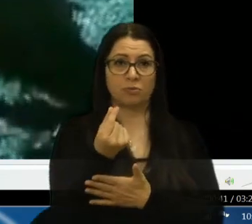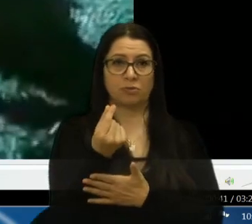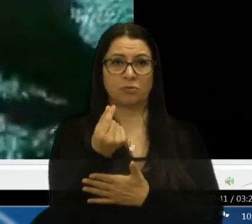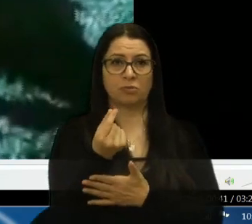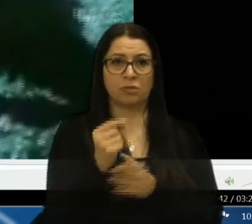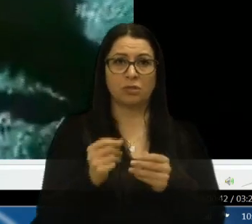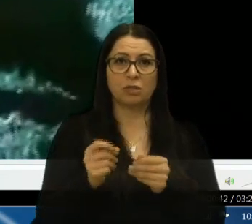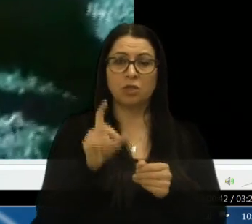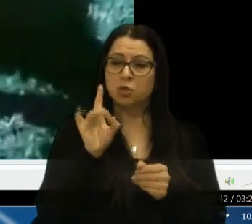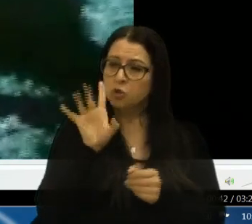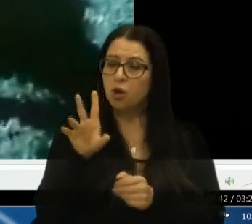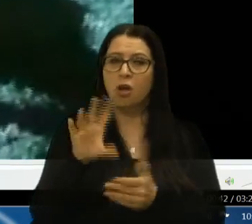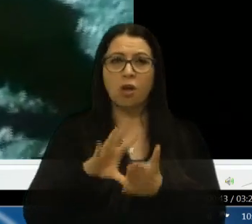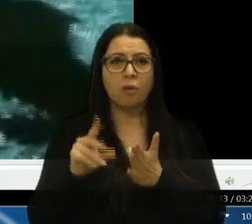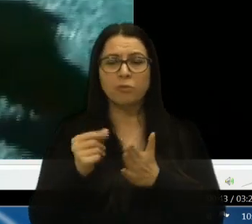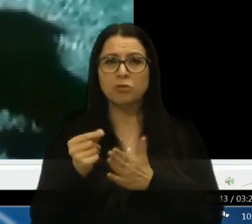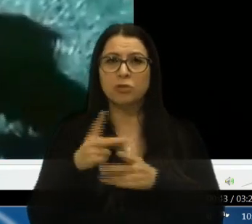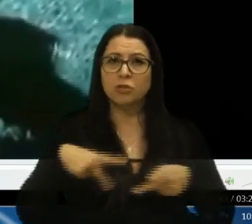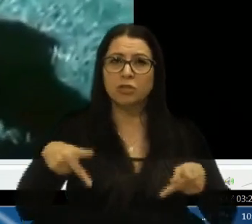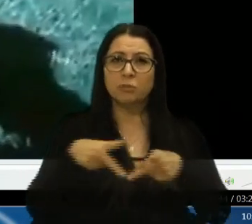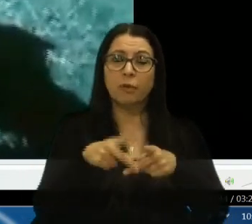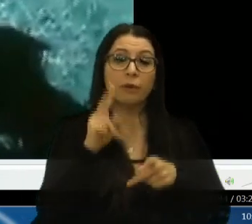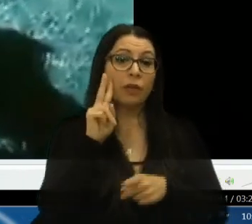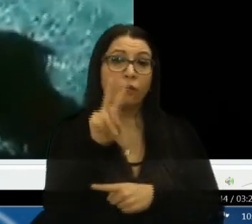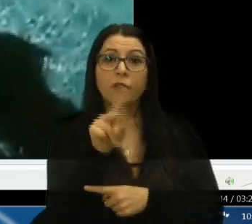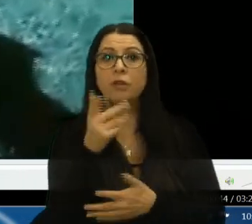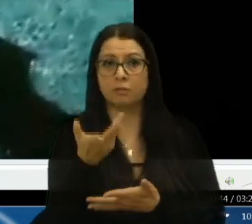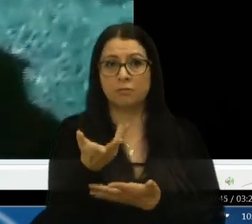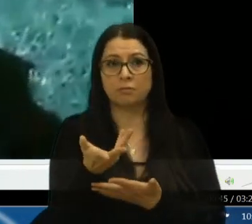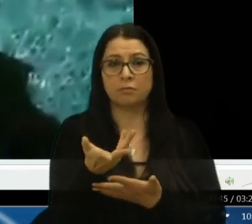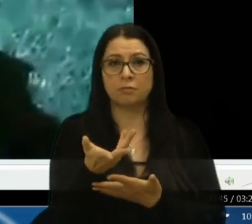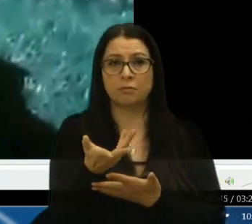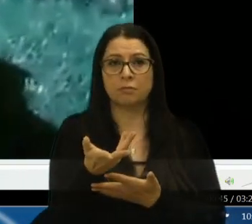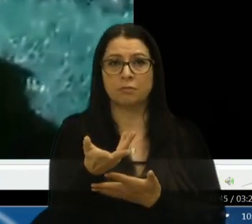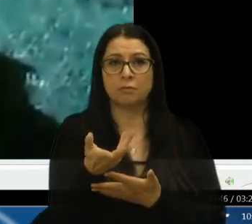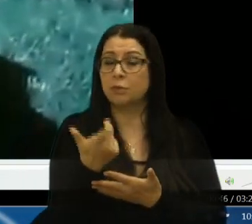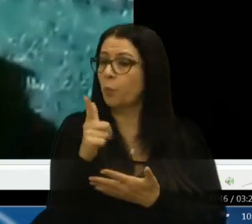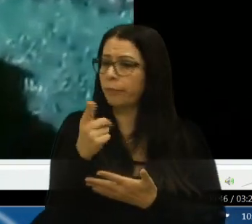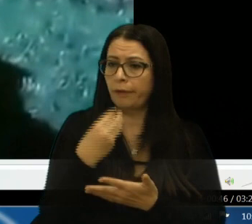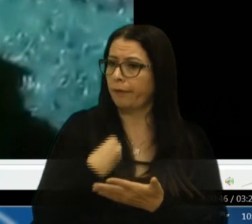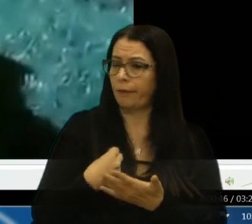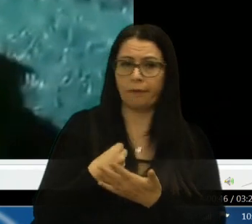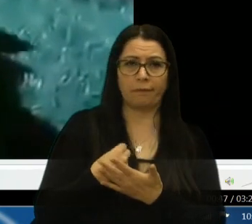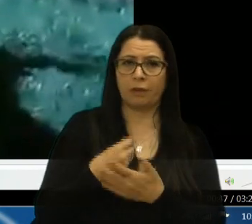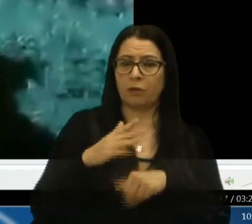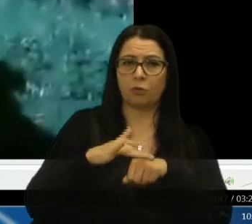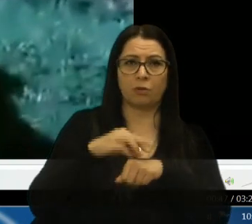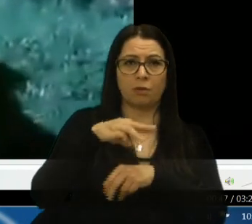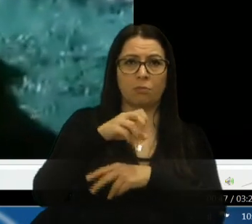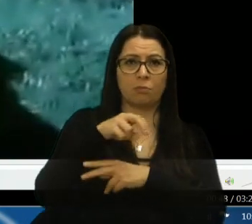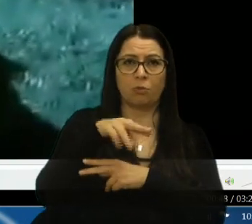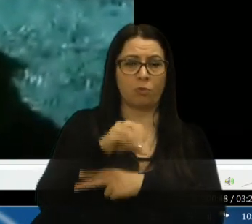é só roubo de dinheiro. O povo tem que enxergar isso aí. Que isso aí não existe, essa doença do mormo.